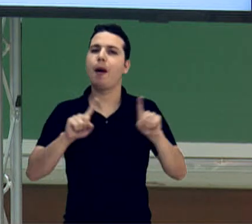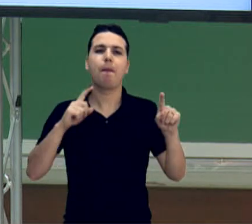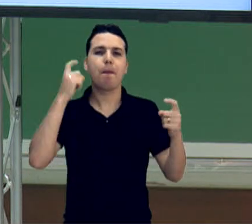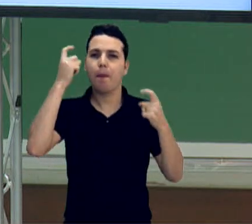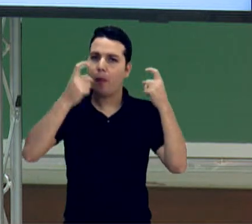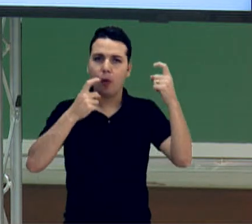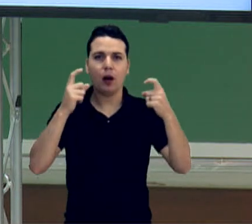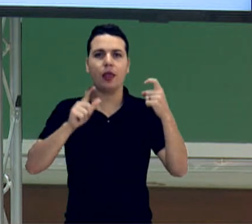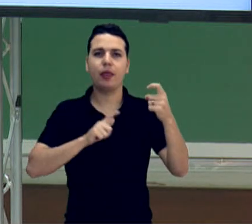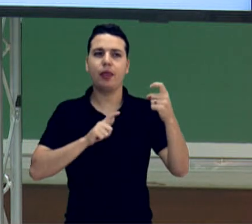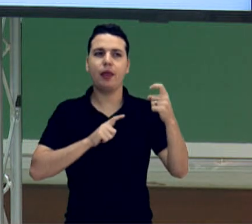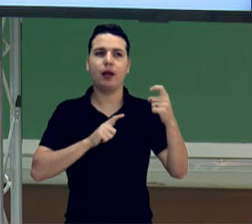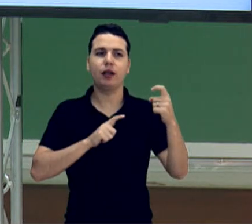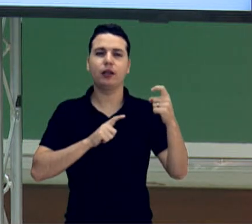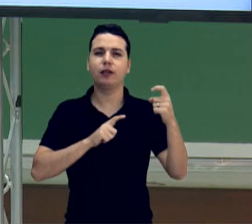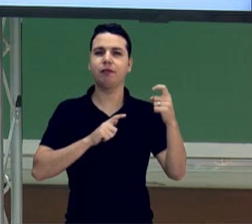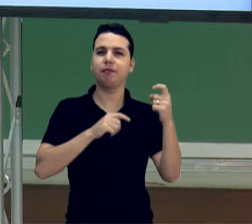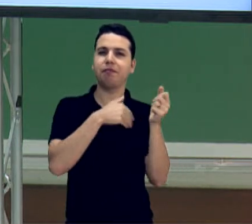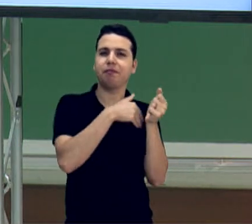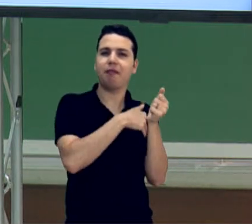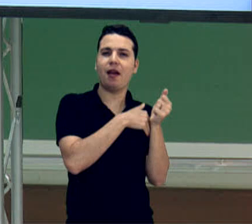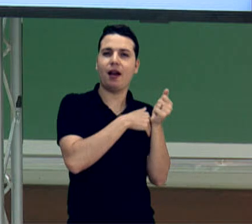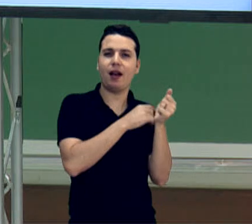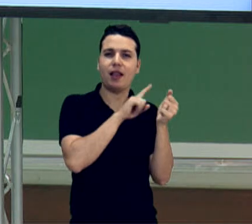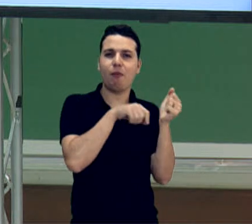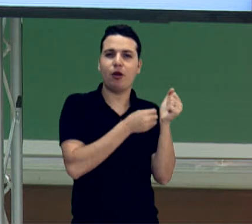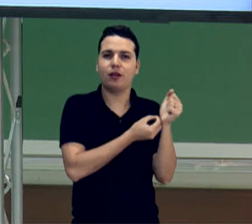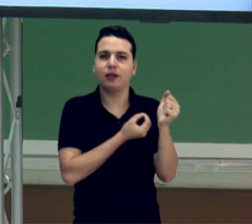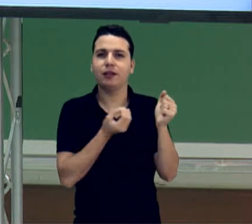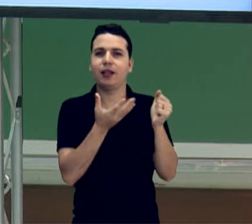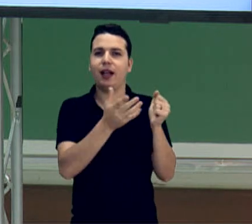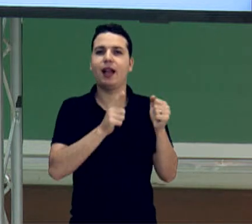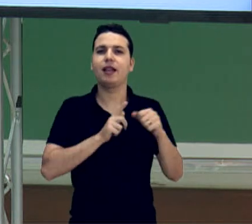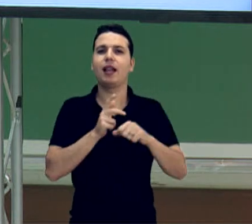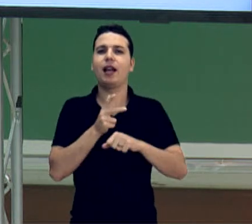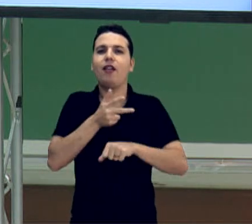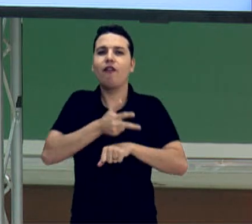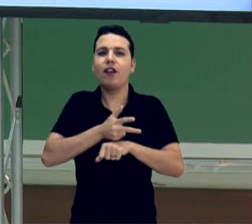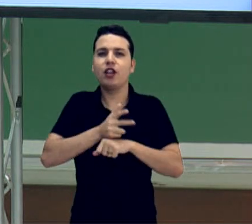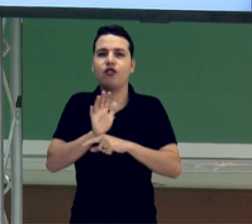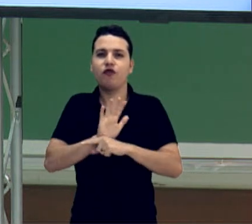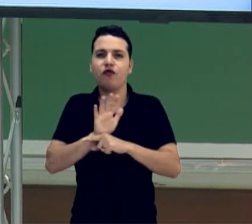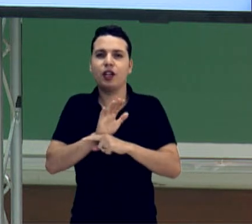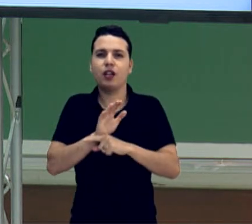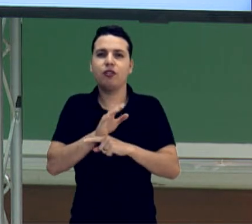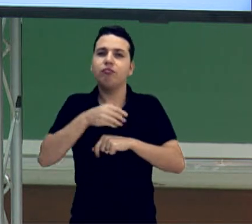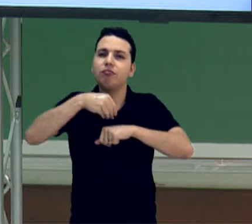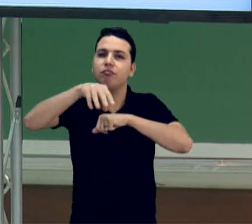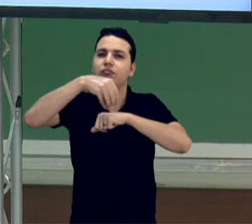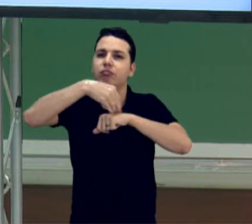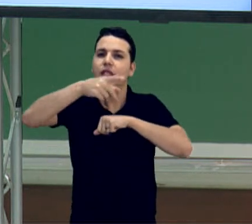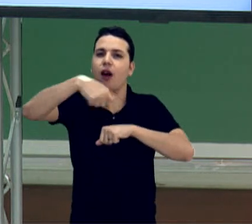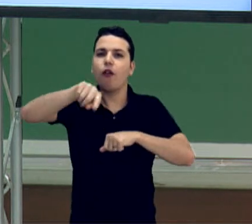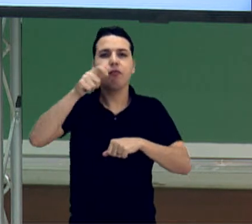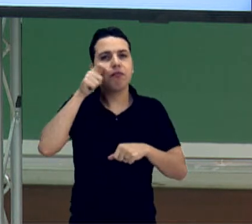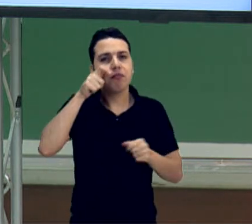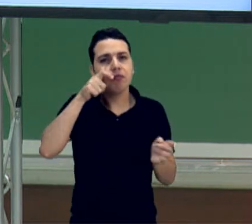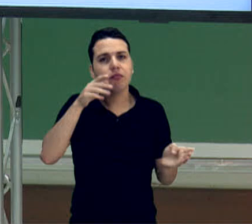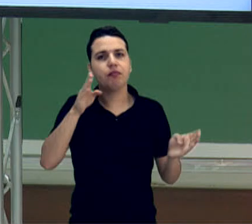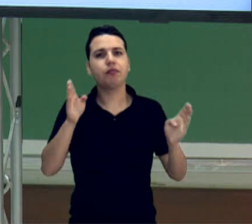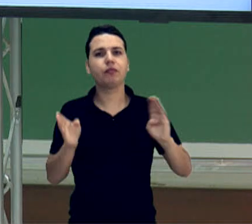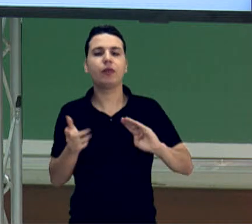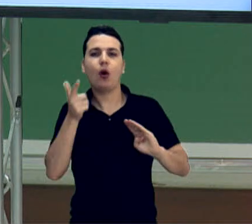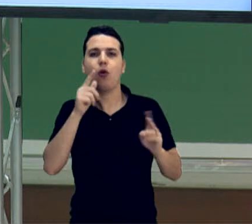prof tem umas cartas escondidas na manga. Temos uns vídeos para indicar para vocês assistirem na sequência, para identificarem